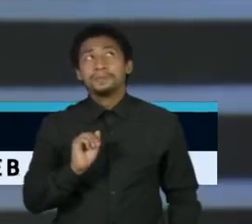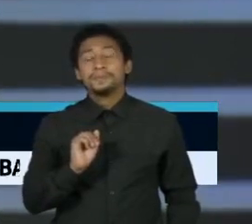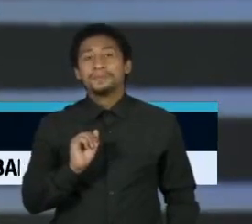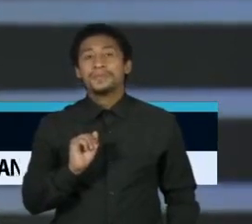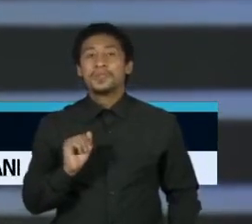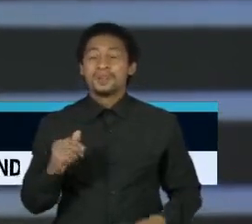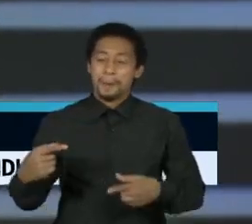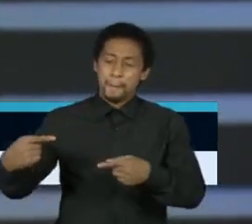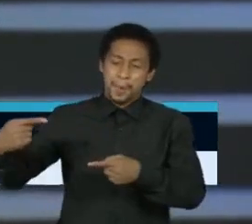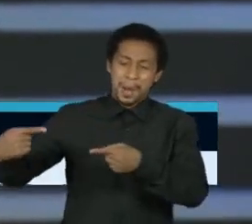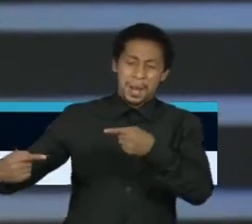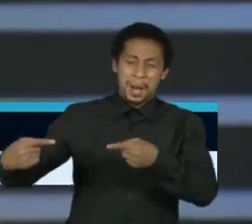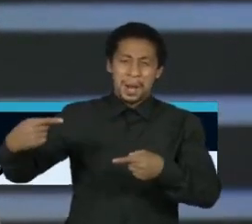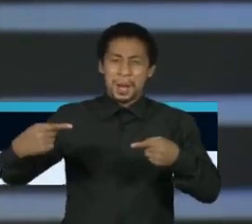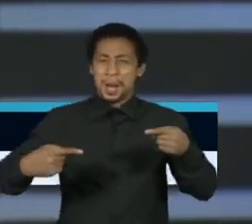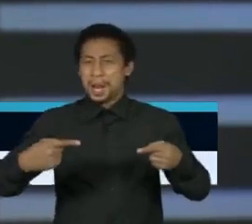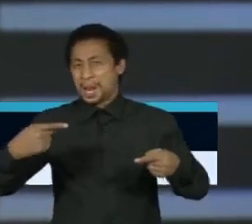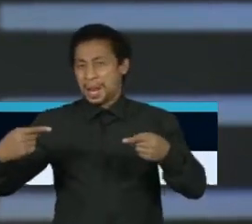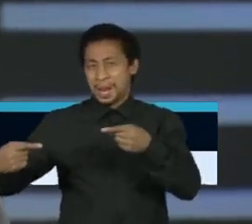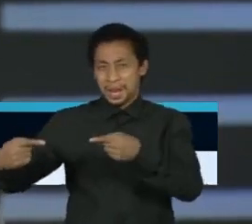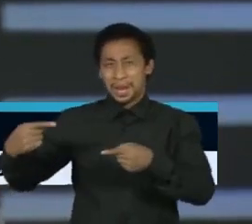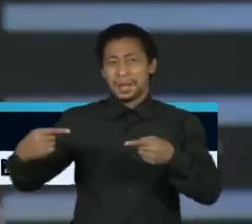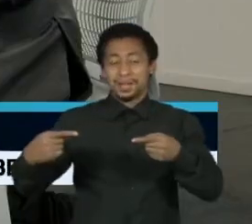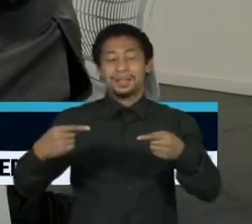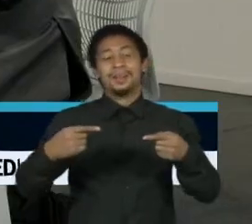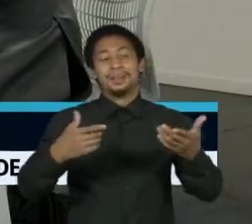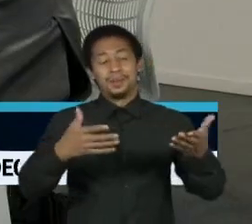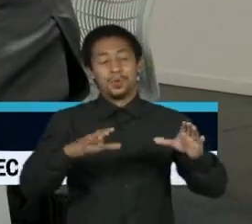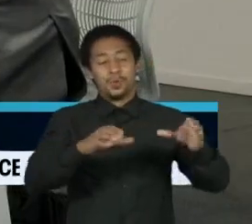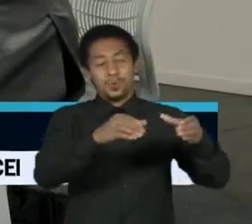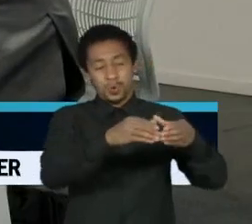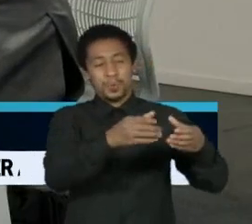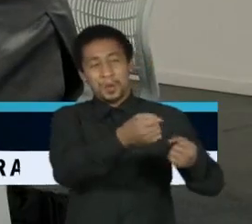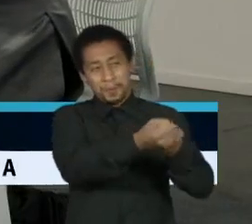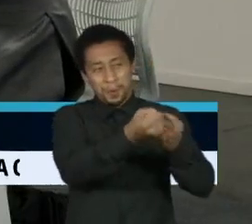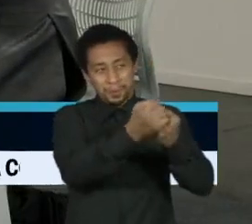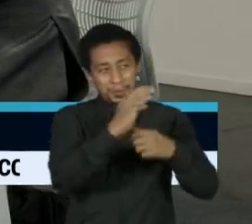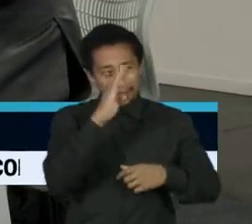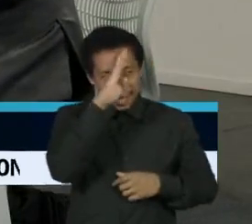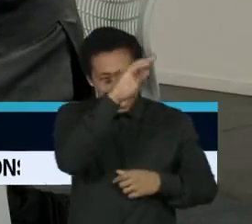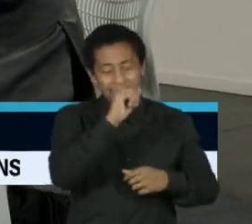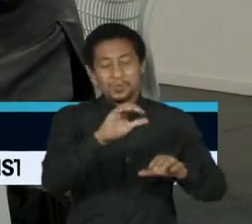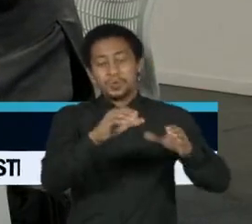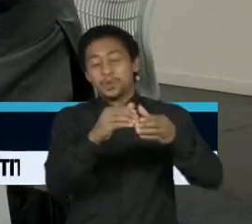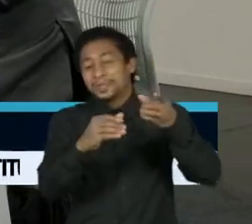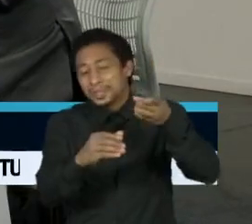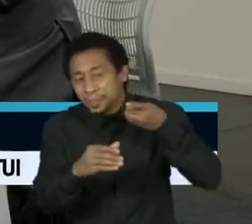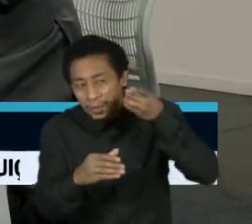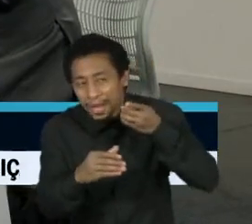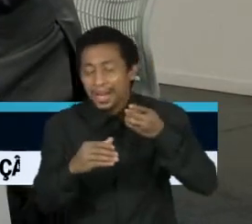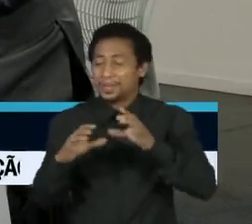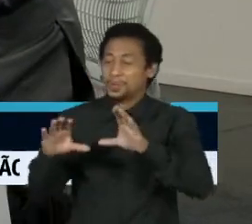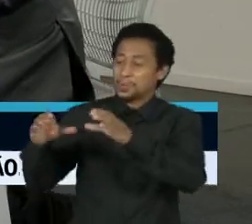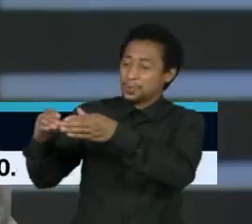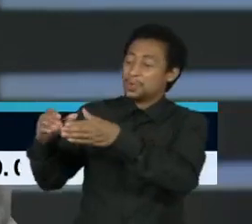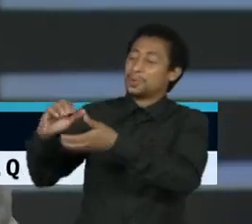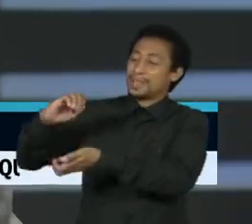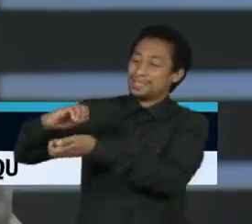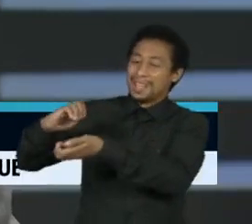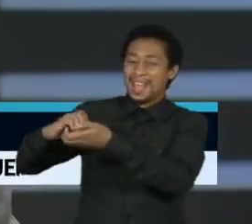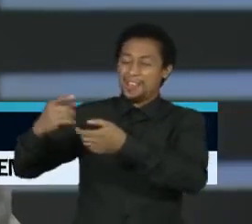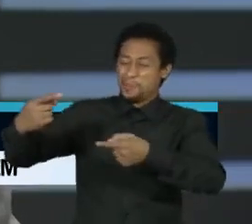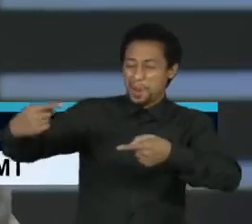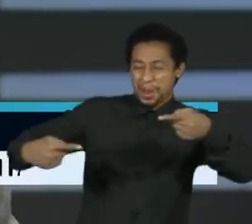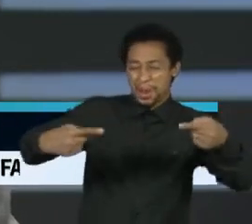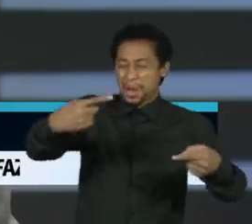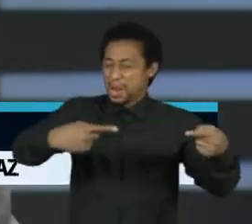o conflito entre os dois poderes, o conflito com o Bolsonaro, que voltou a atacar de novo o STF, quer dizer,